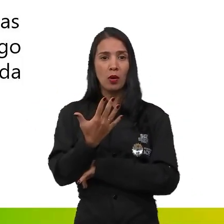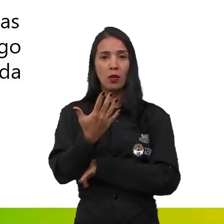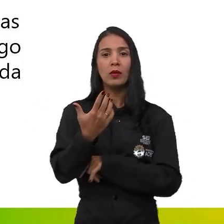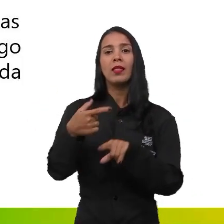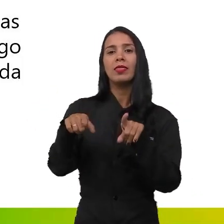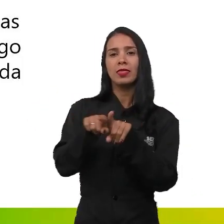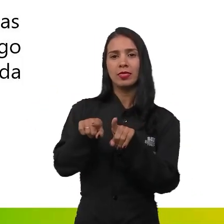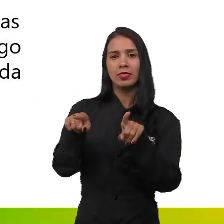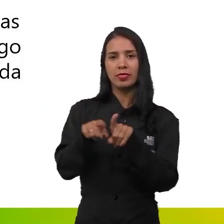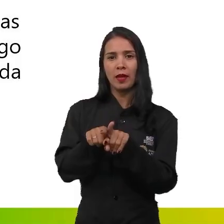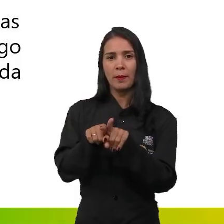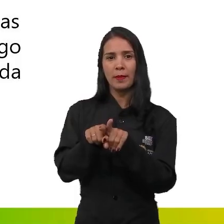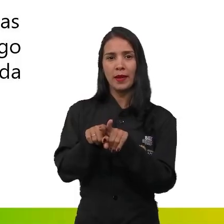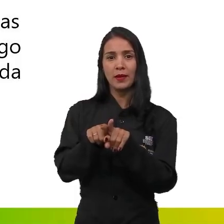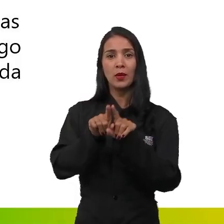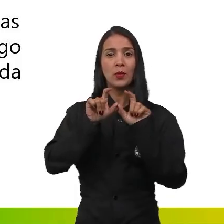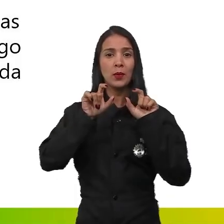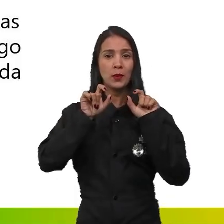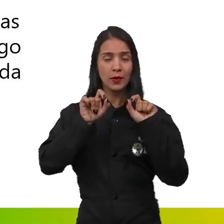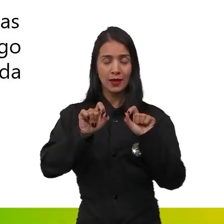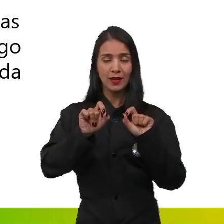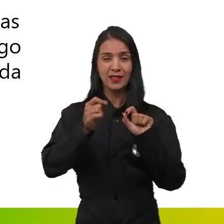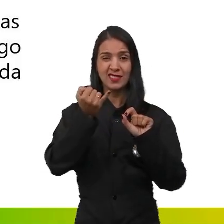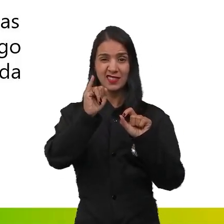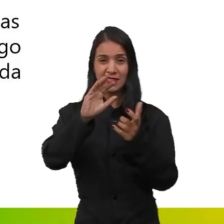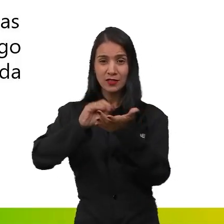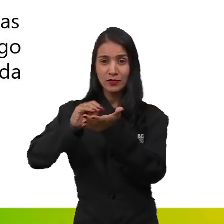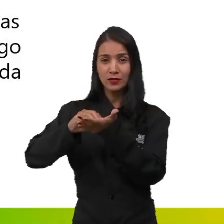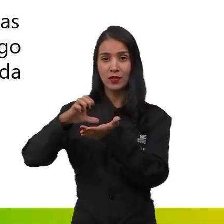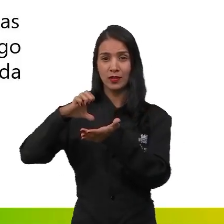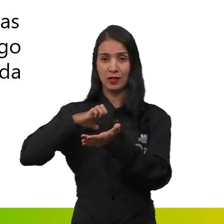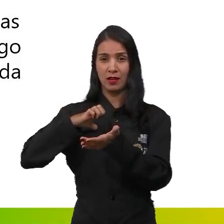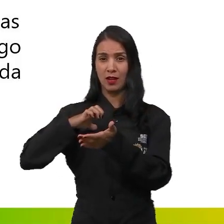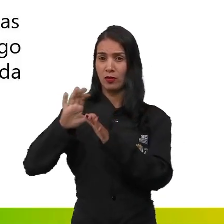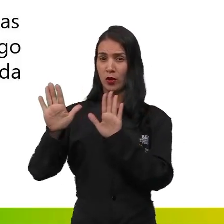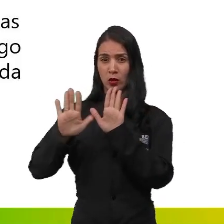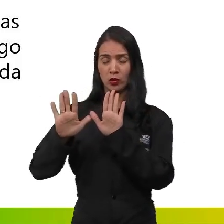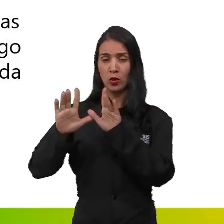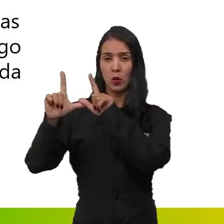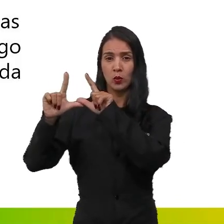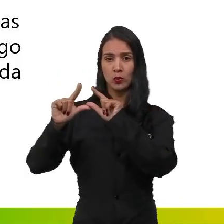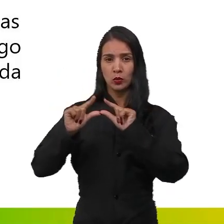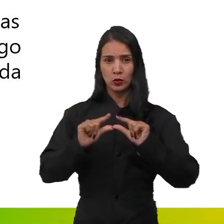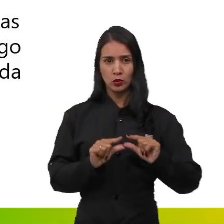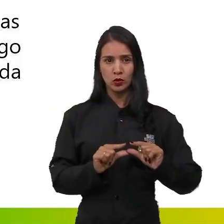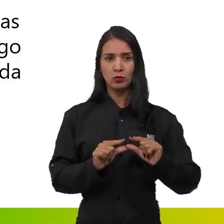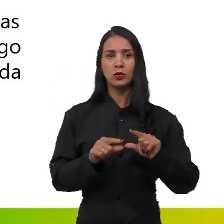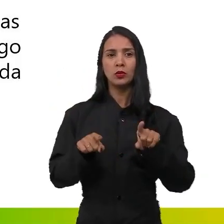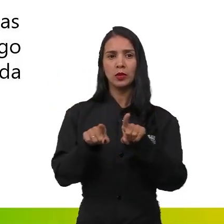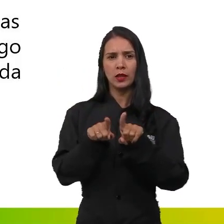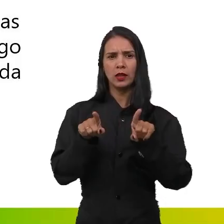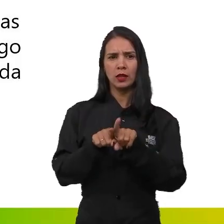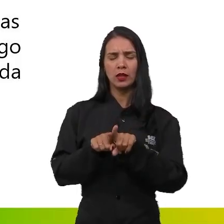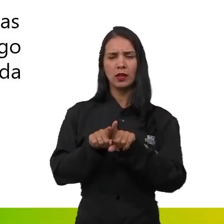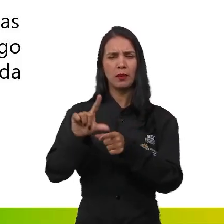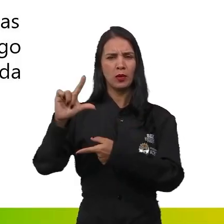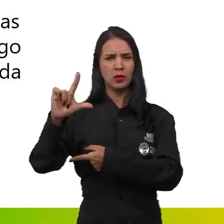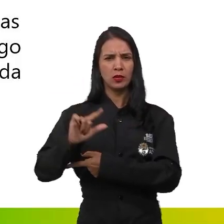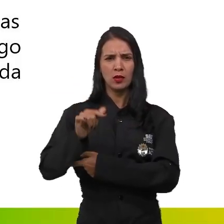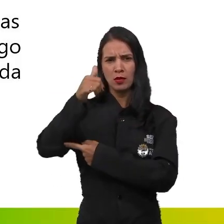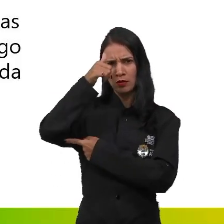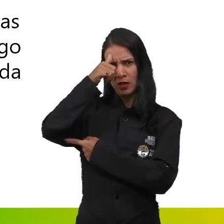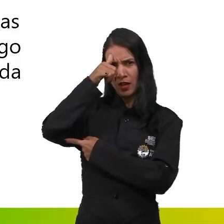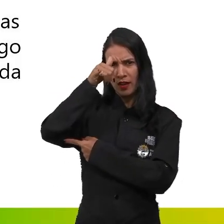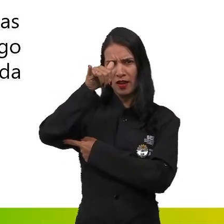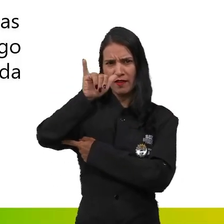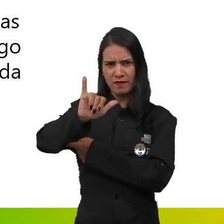comportamentos antiéticos, diminui riscos de fraude, assédio e corrupção. Ter uma postura ética